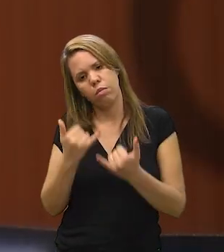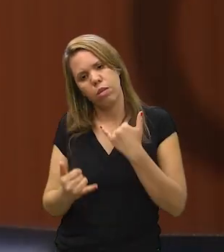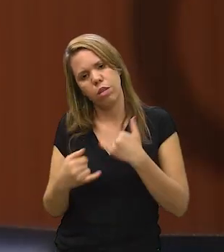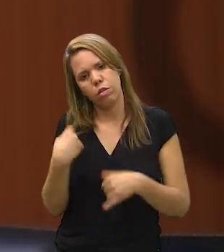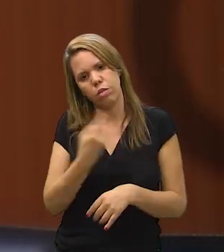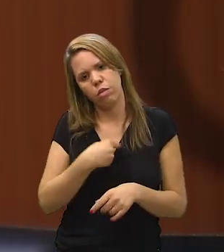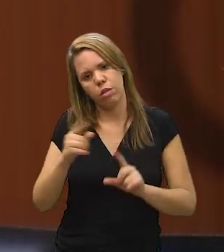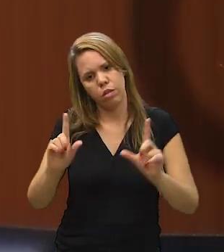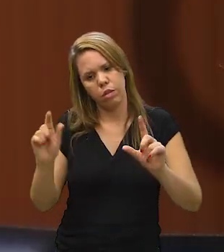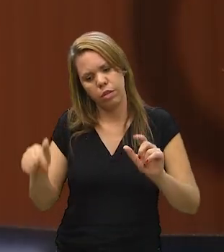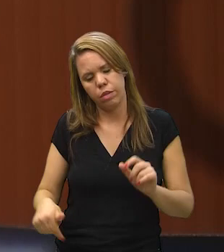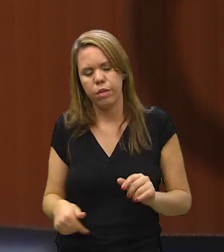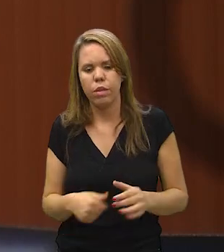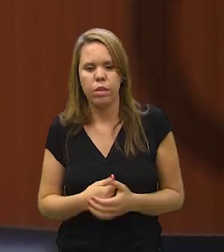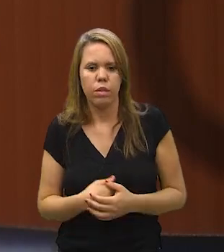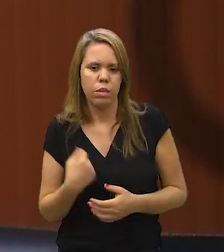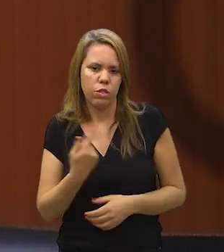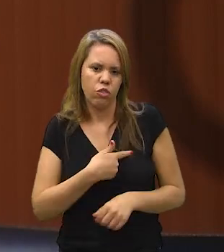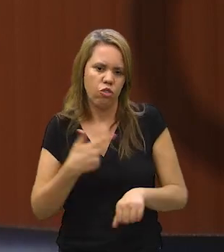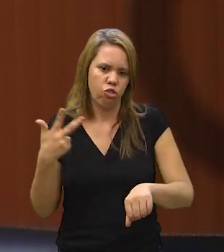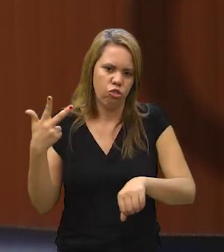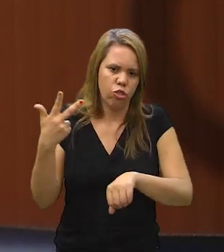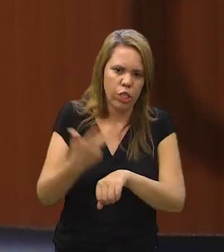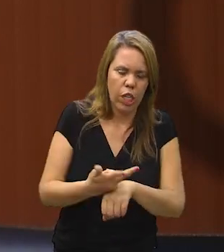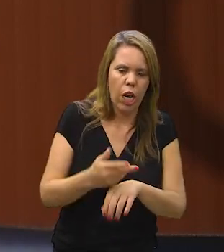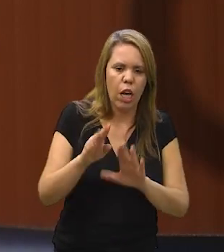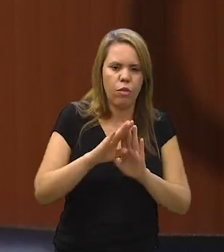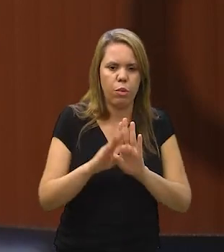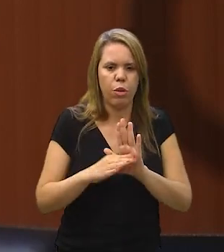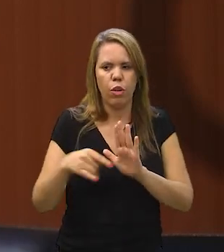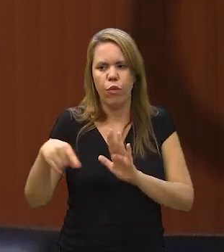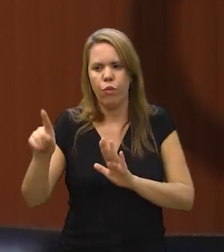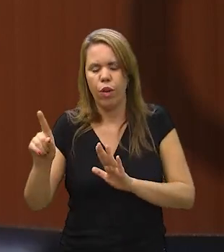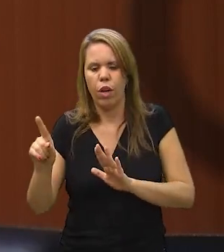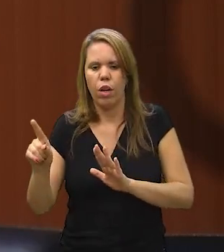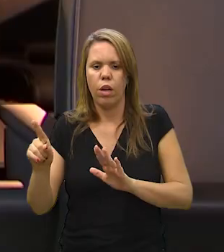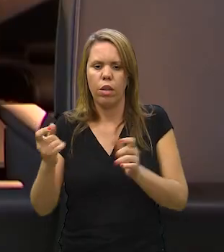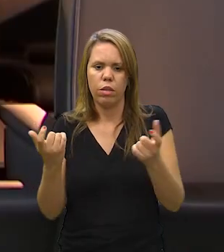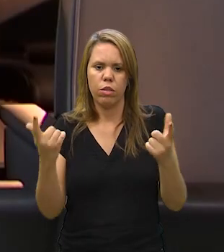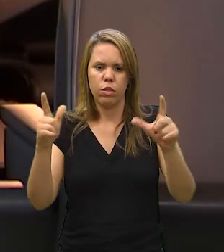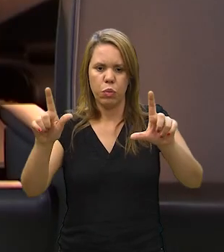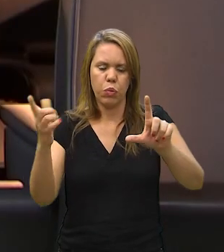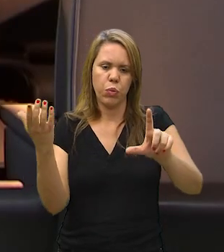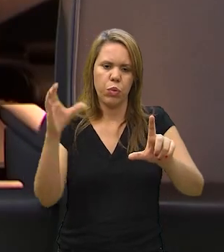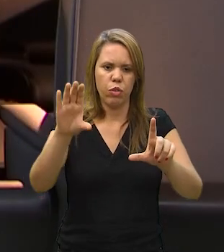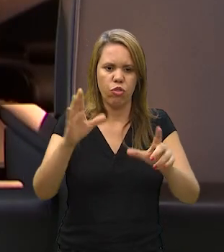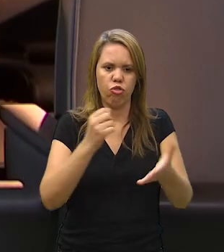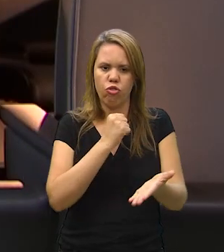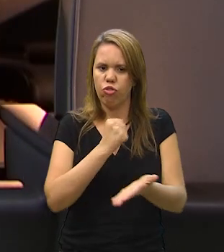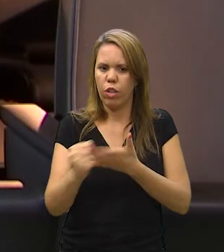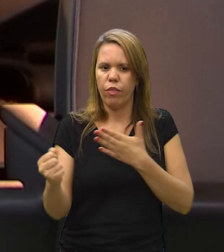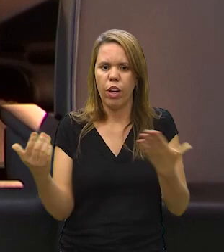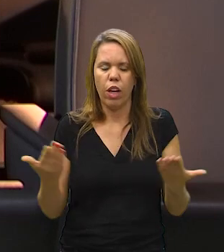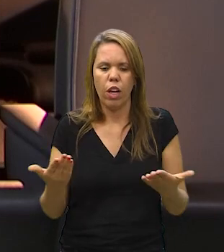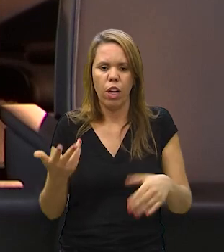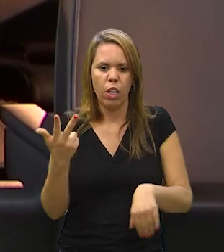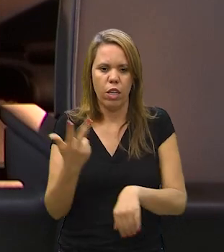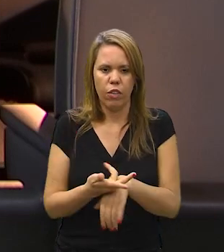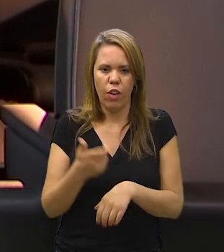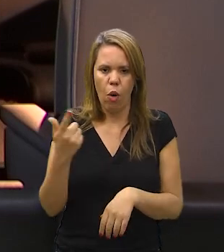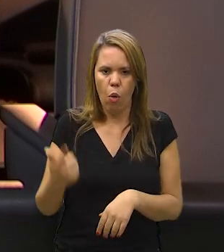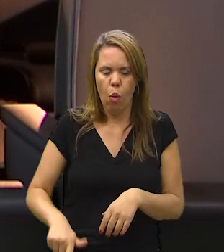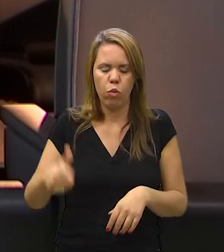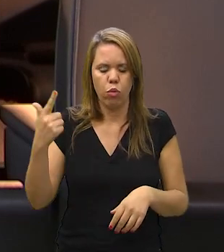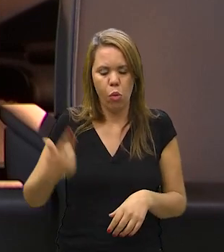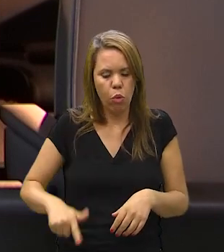com o nosso aqui na TV, que a gente grava um programa, quando vai pro ar, né, já foi. Agora a gente tem que gravar outro